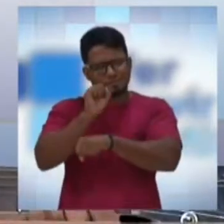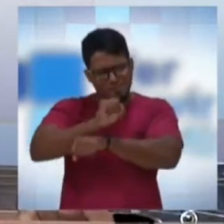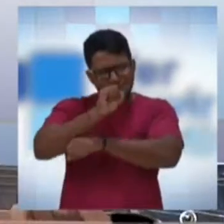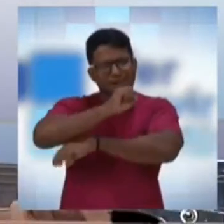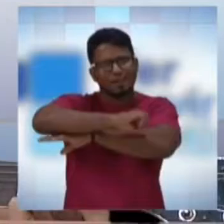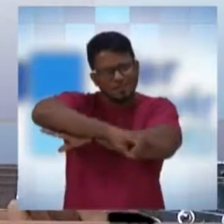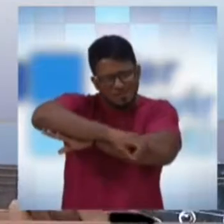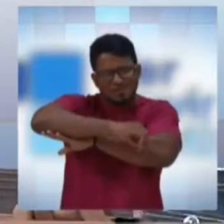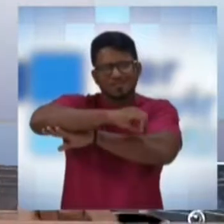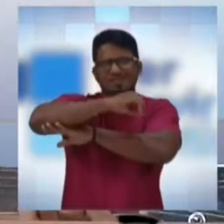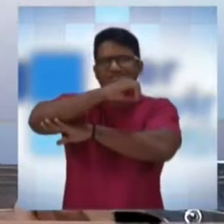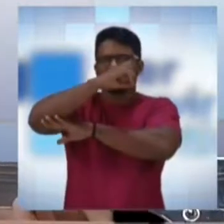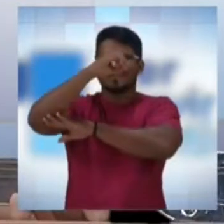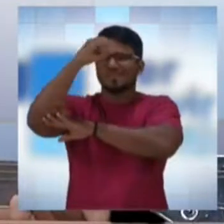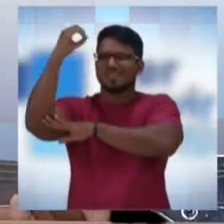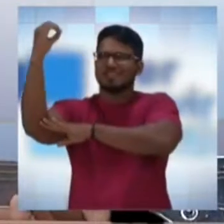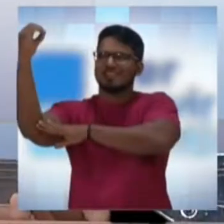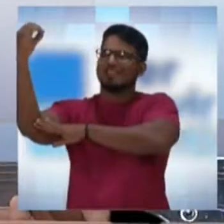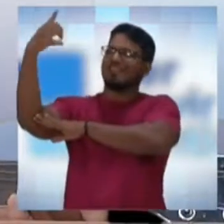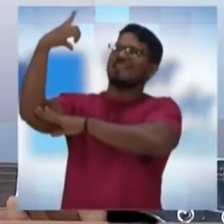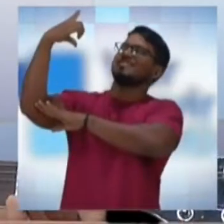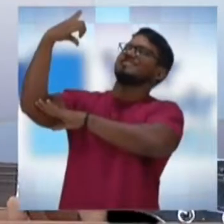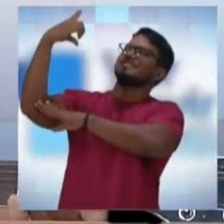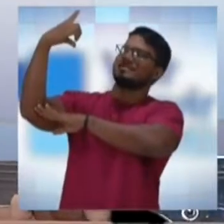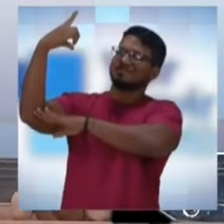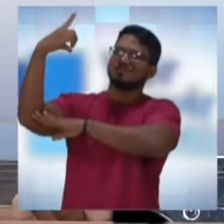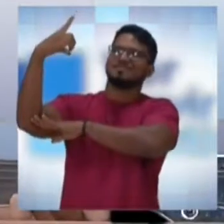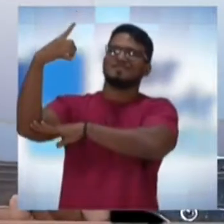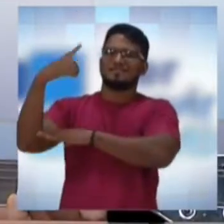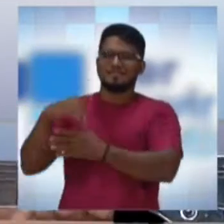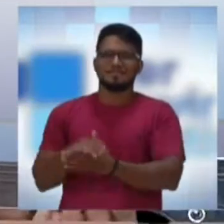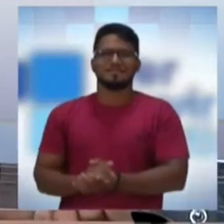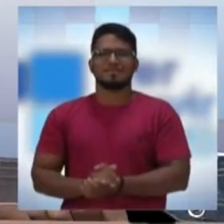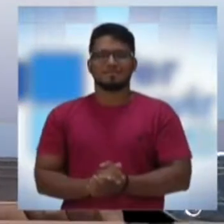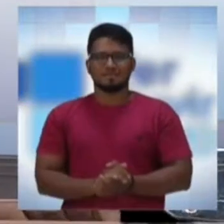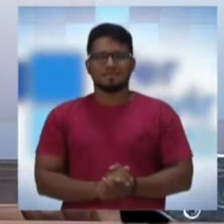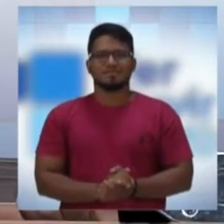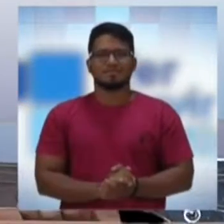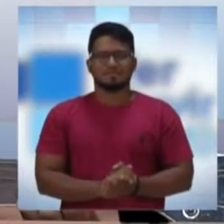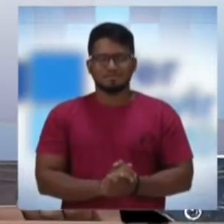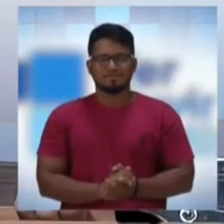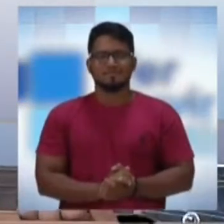Espera que o sol já vem.